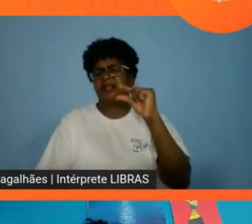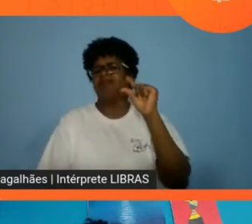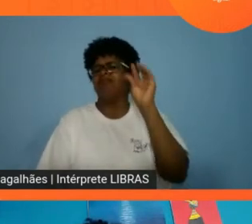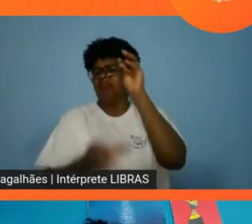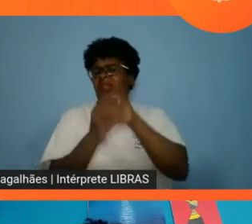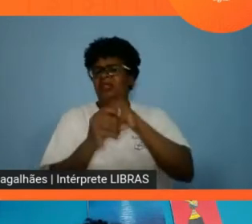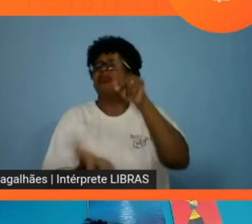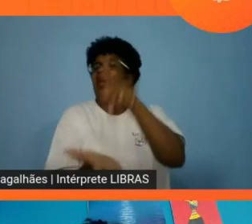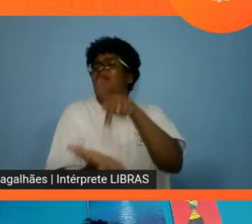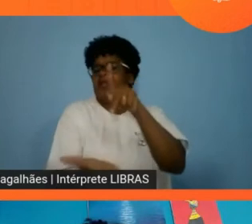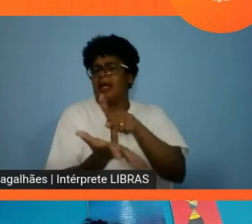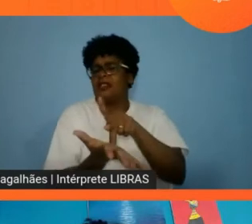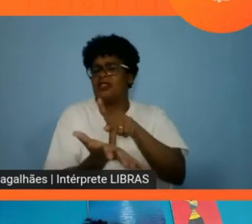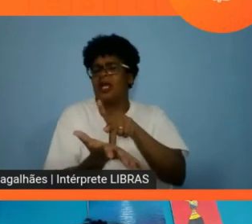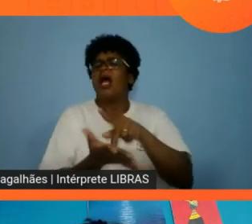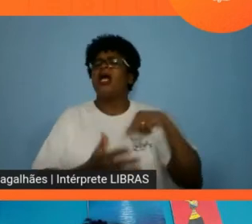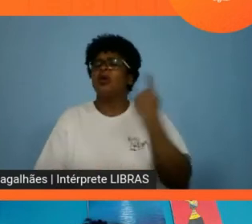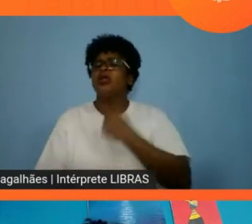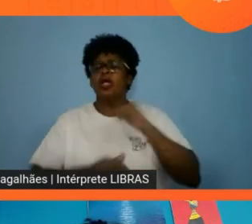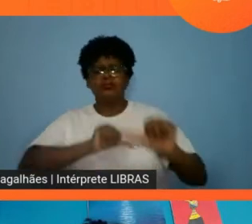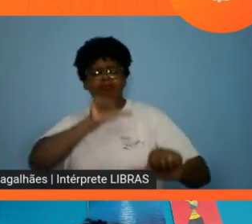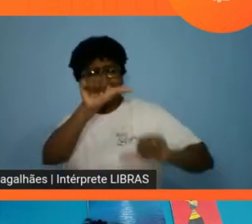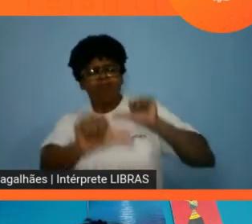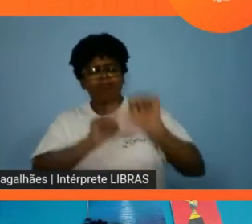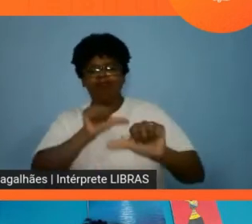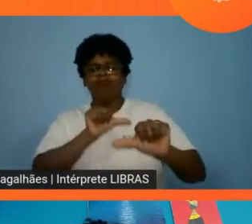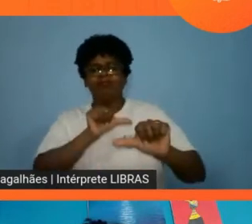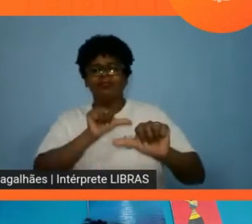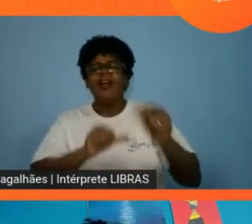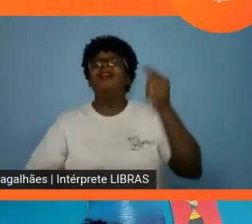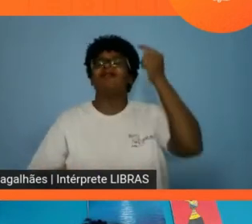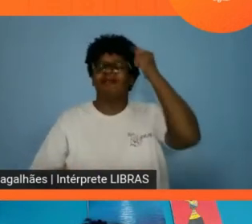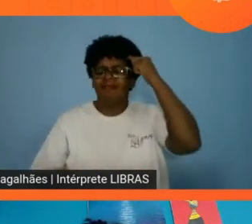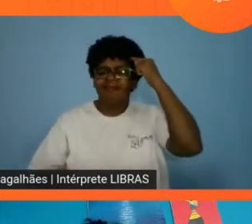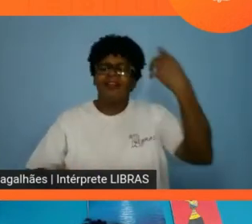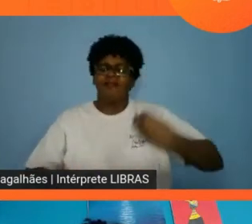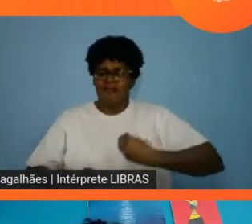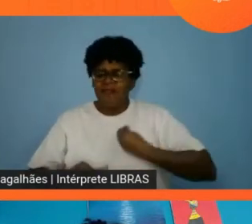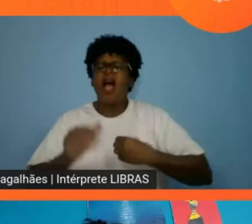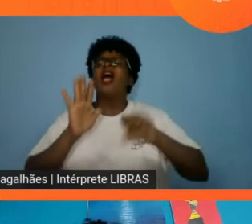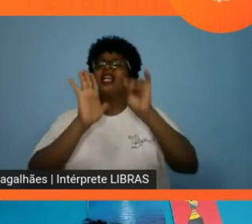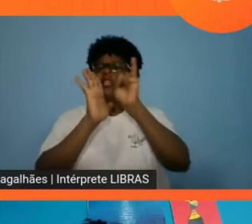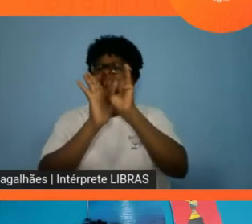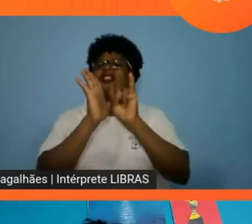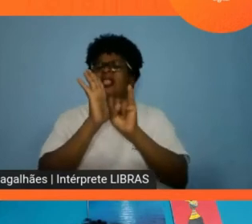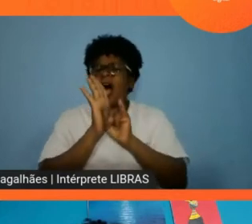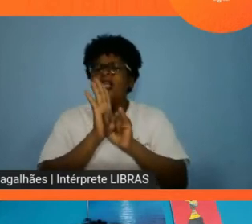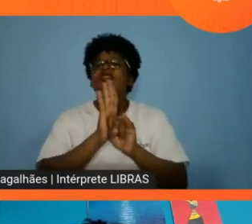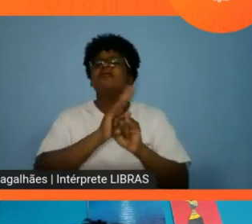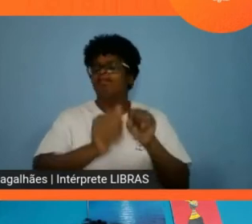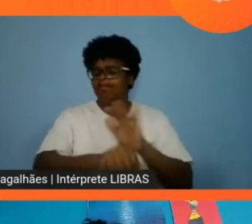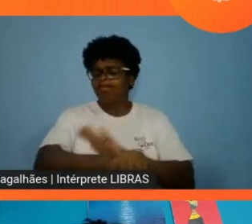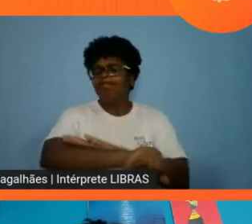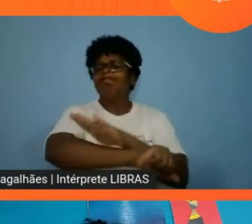que você passa por esse processo de desconstrução e reconstrução da sua identidade racial, e que você